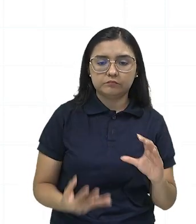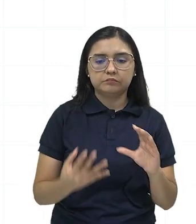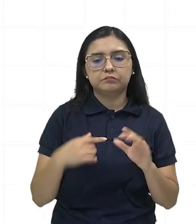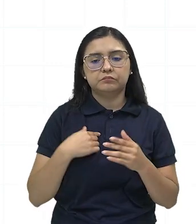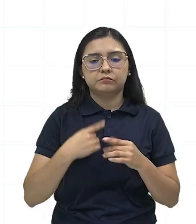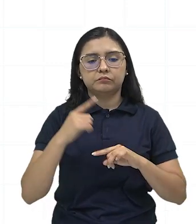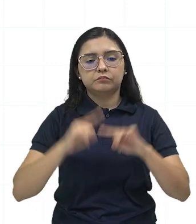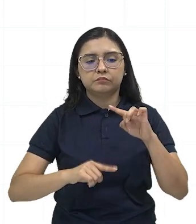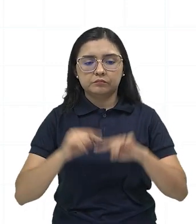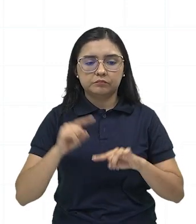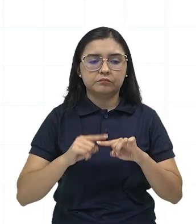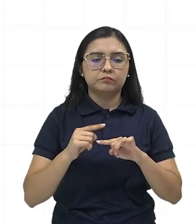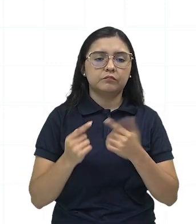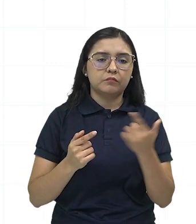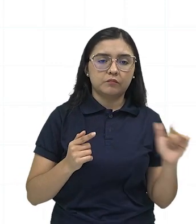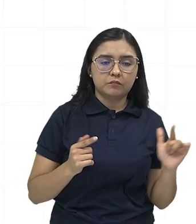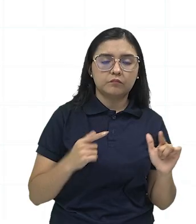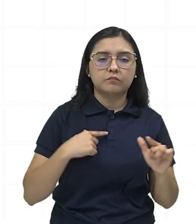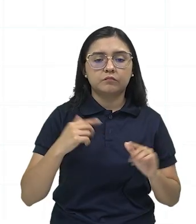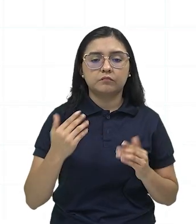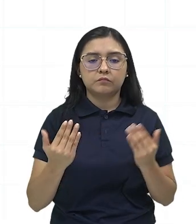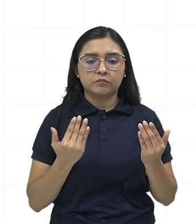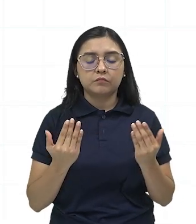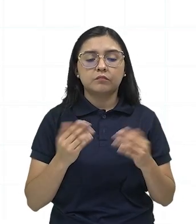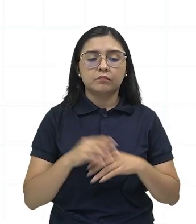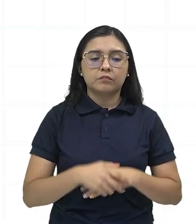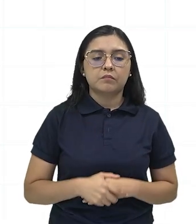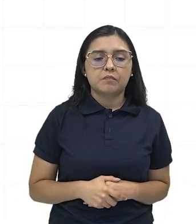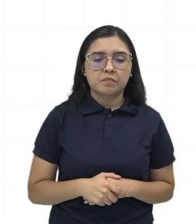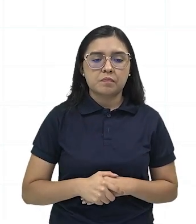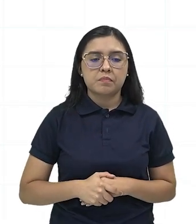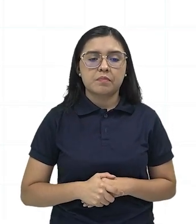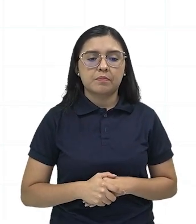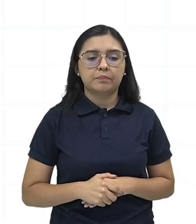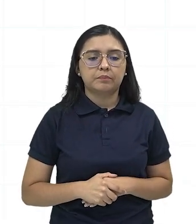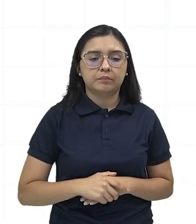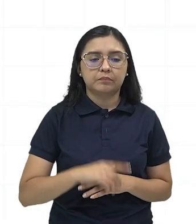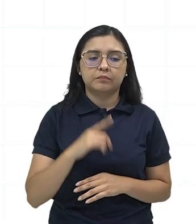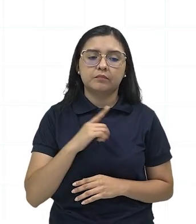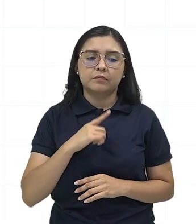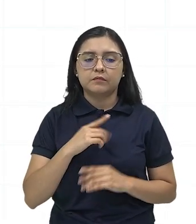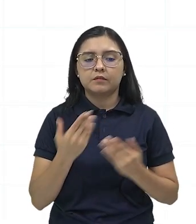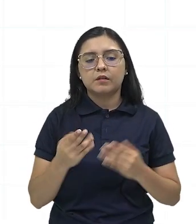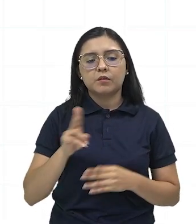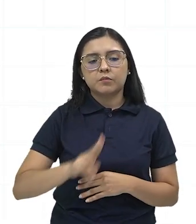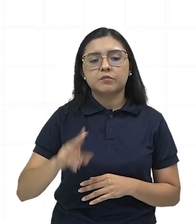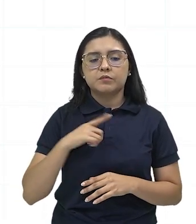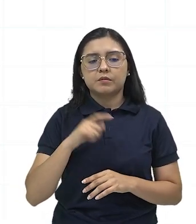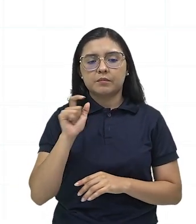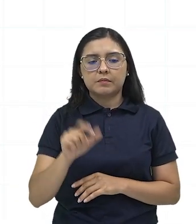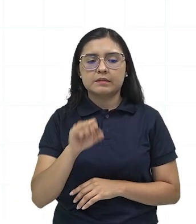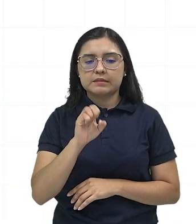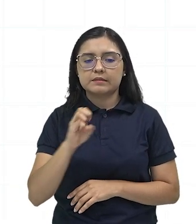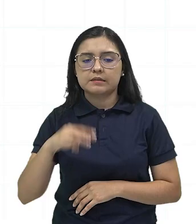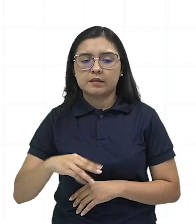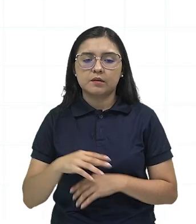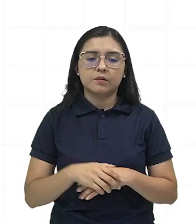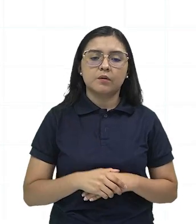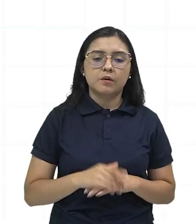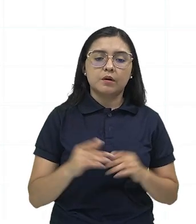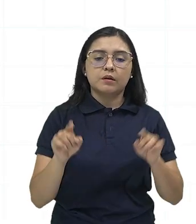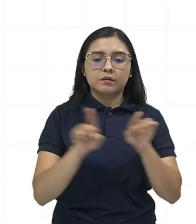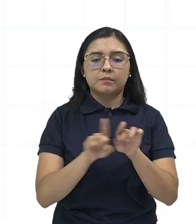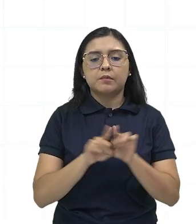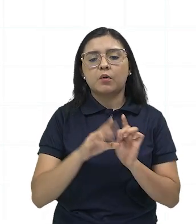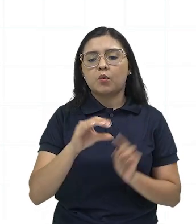de um objeto a outro sem o uso da palavra como ou parecido com. Nesse caso, quando eu tenho como,